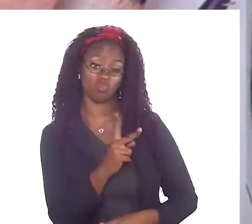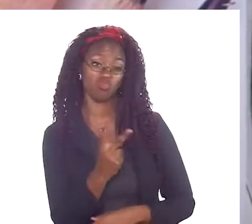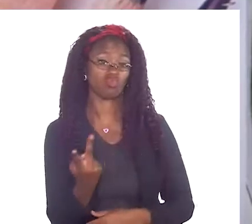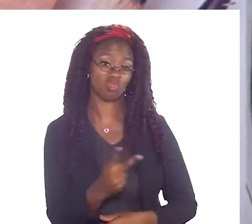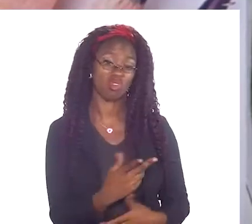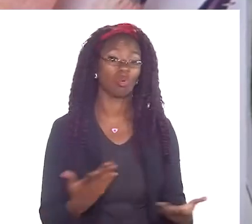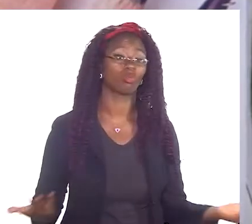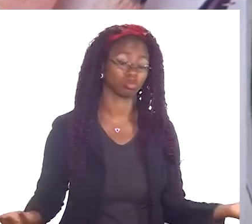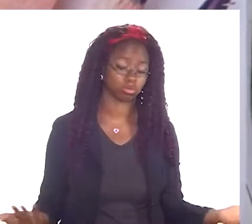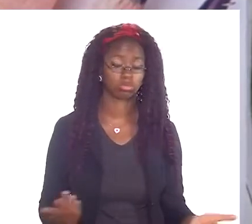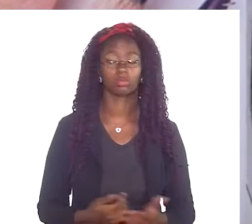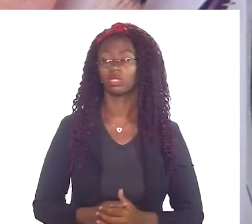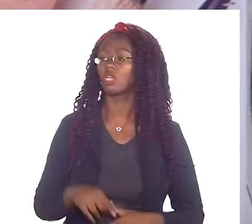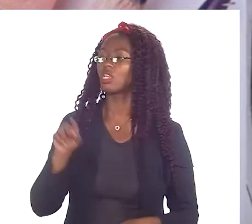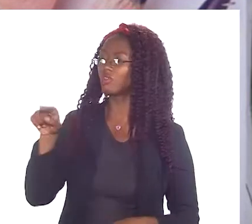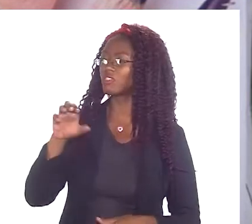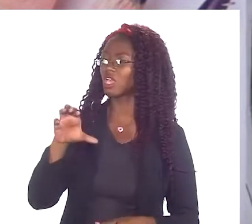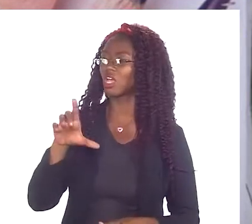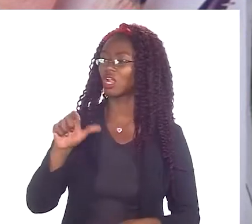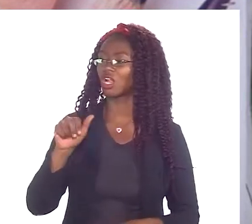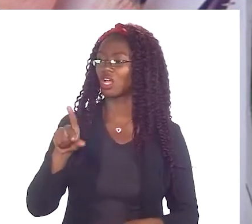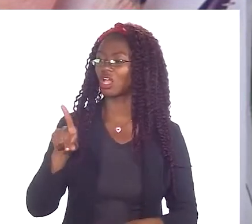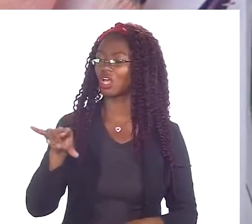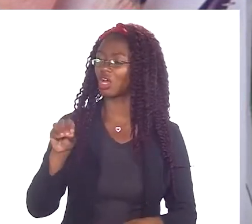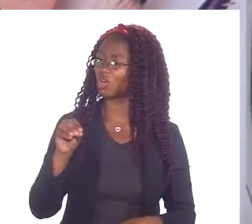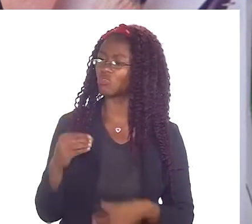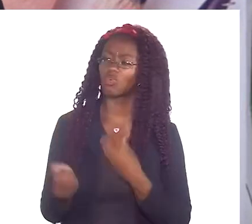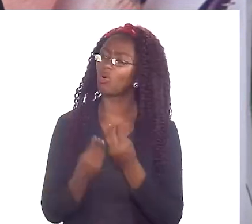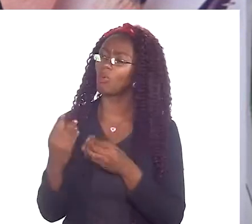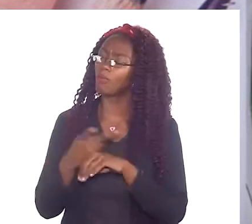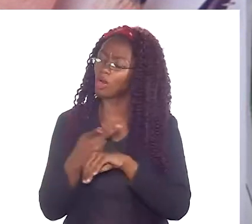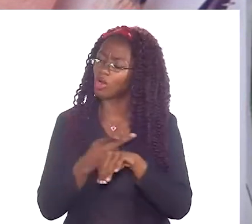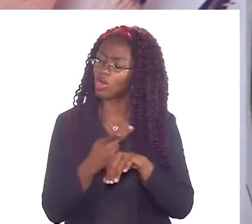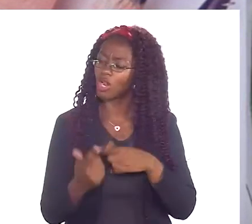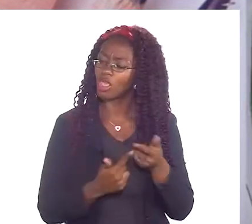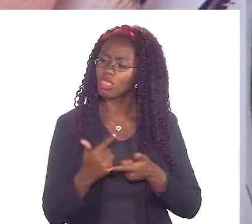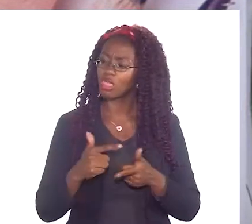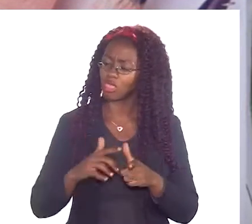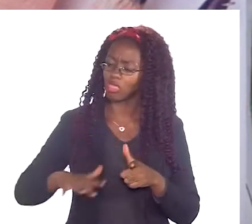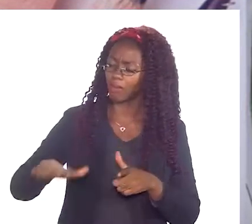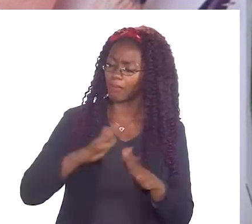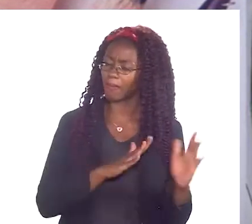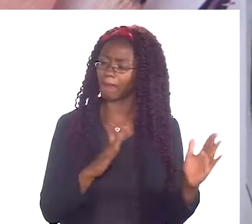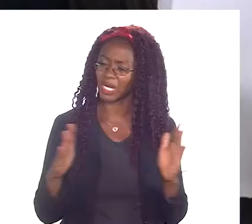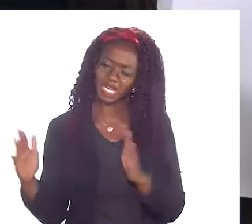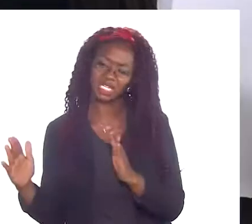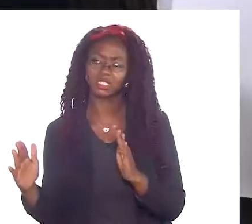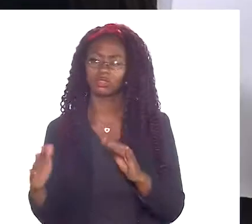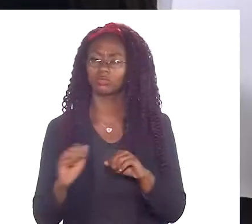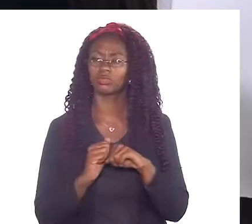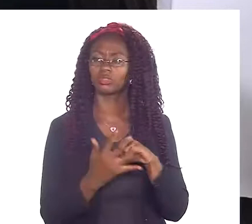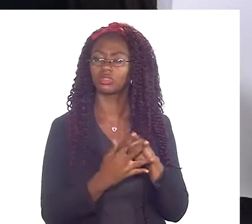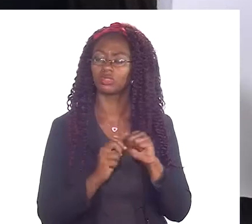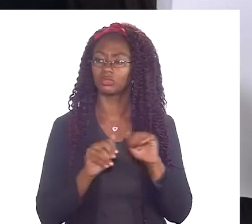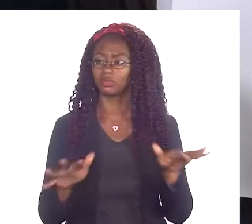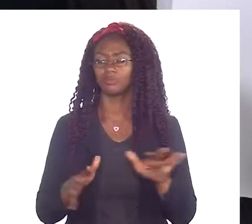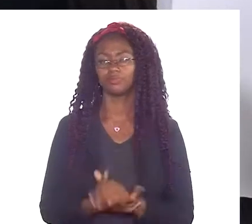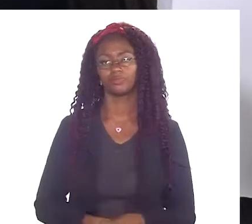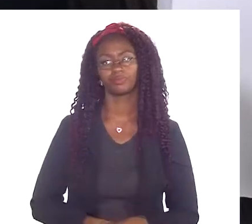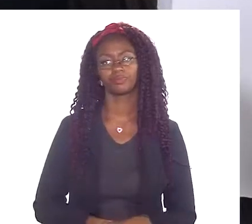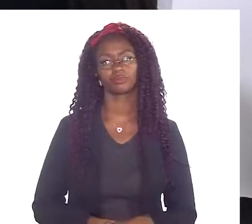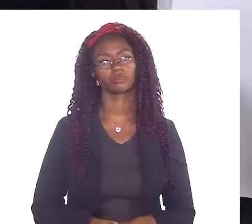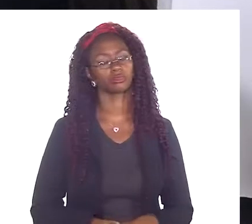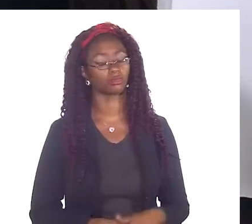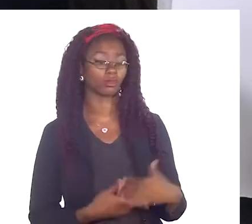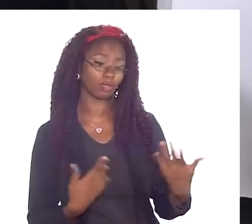dois lados, né? Cláudio, quais as dicas que você daria? Como procurar emprego em meio à pandemia? Você tem que trabalhar